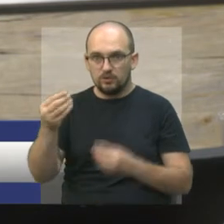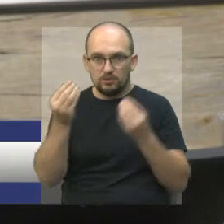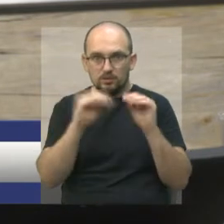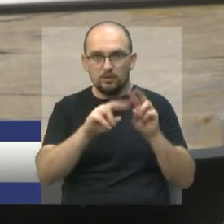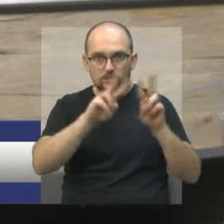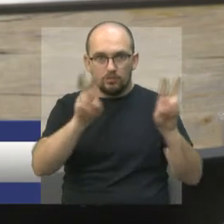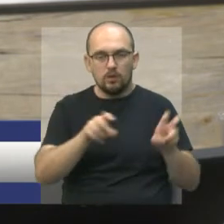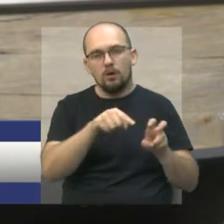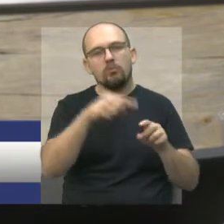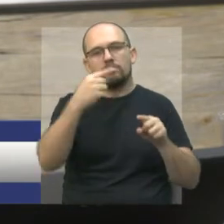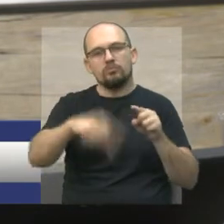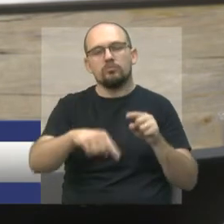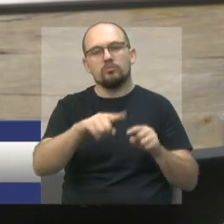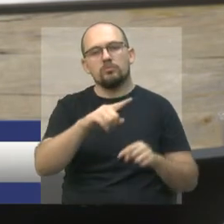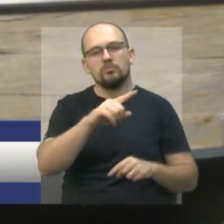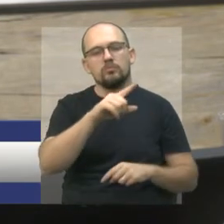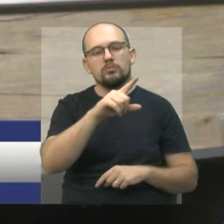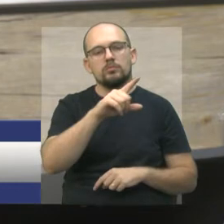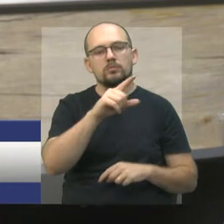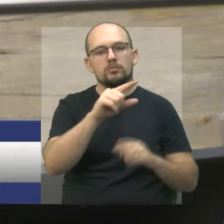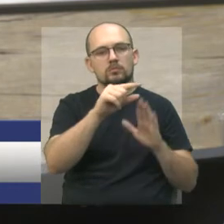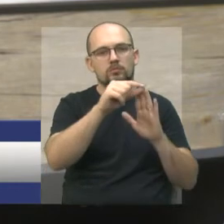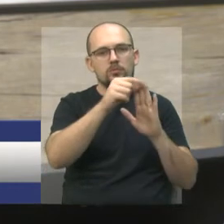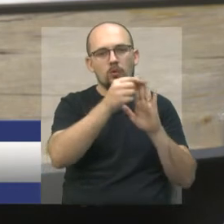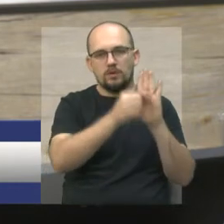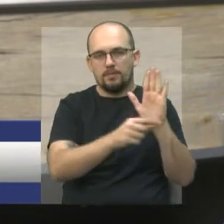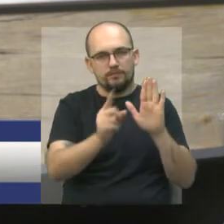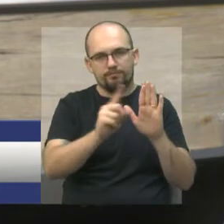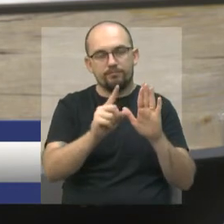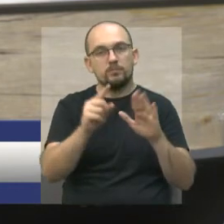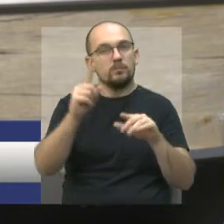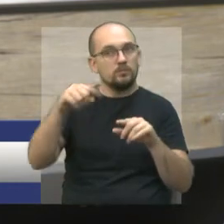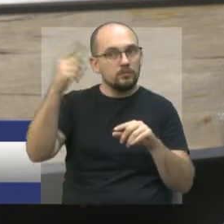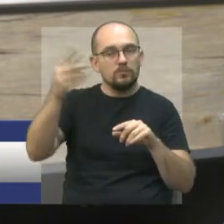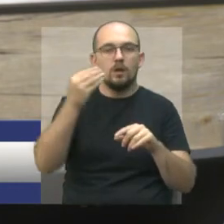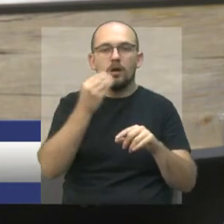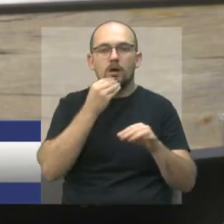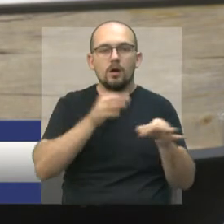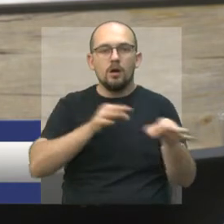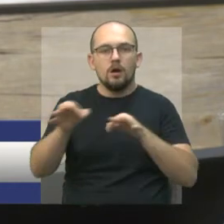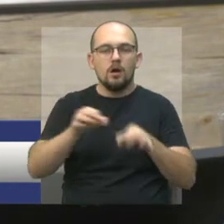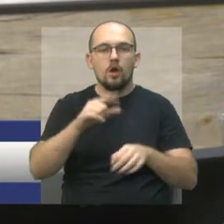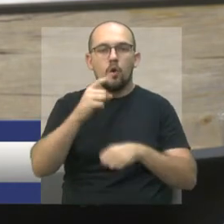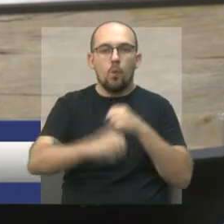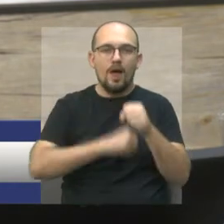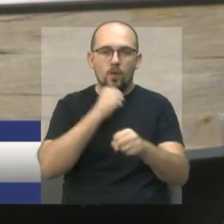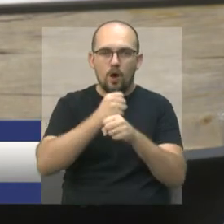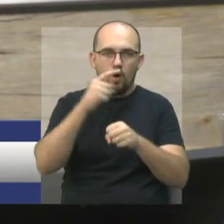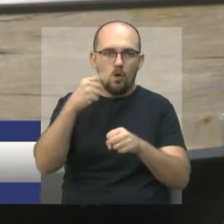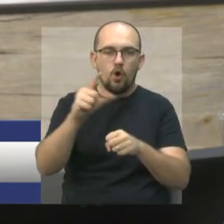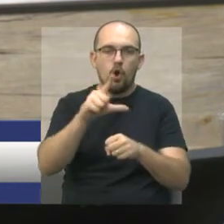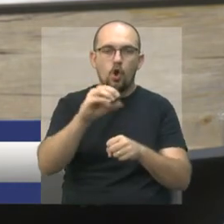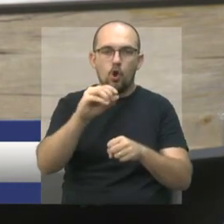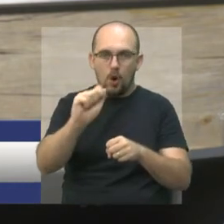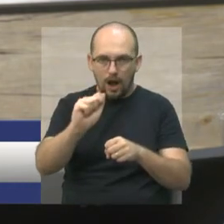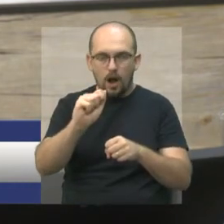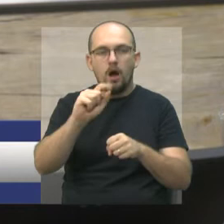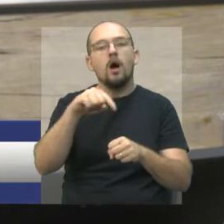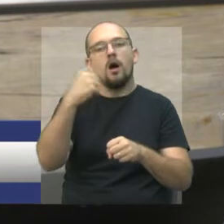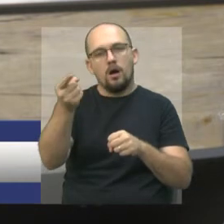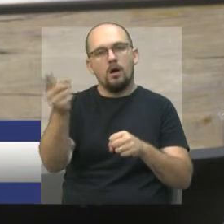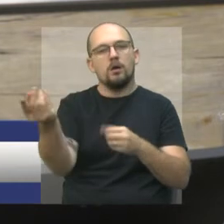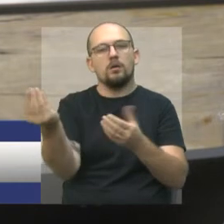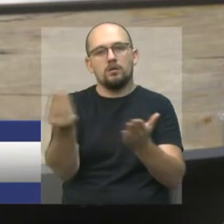orçamentária, devendo ser apresentada oportunamente quando da elaboração da lei orçamentária anual. E, para além disso, tal emenda